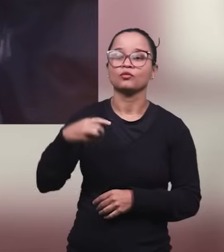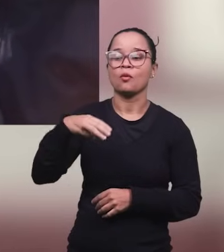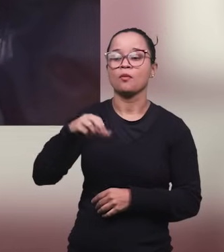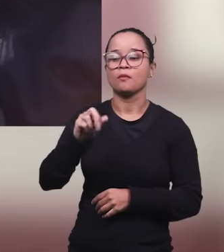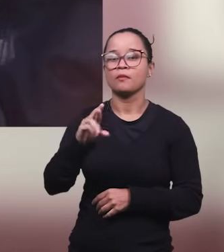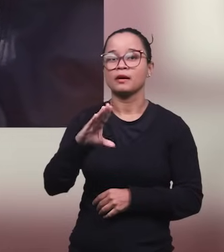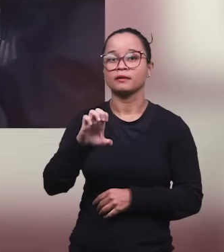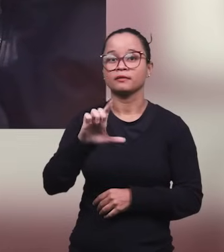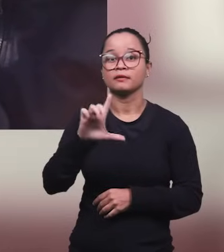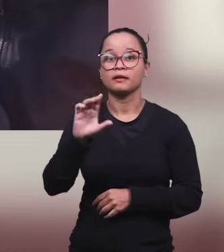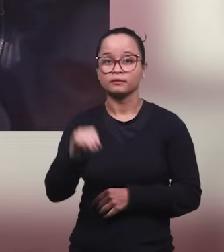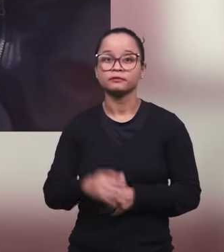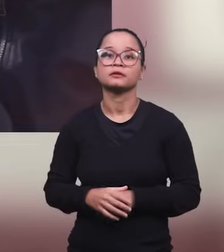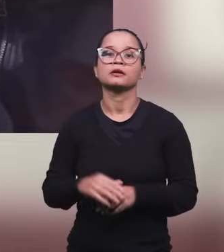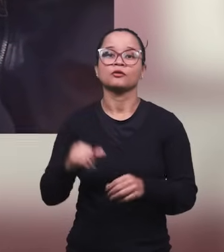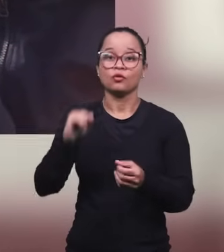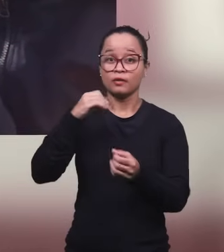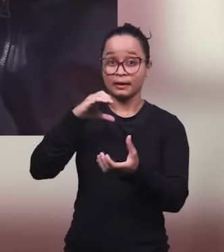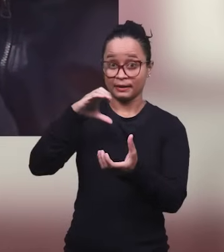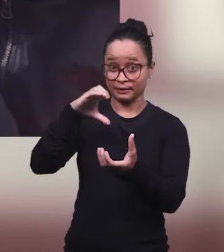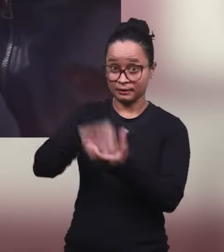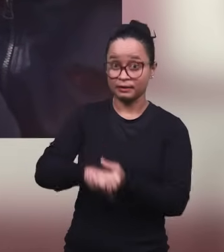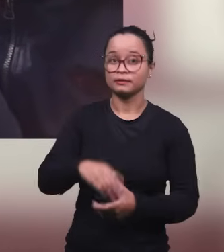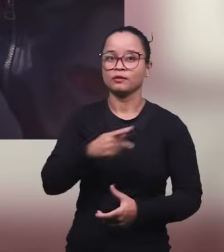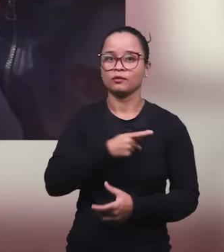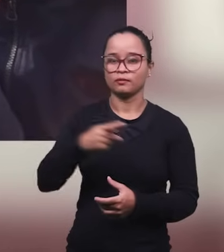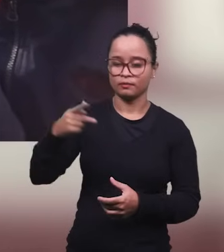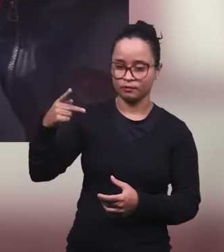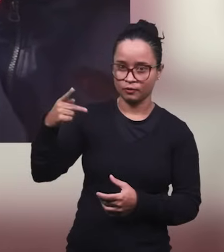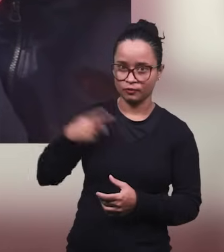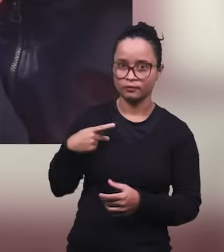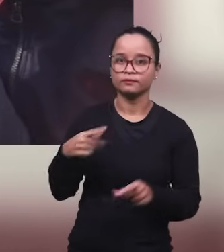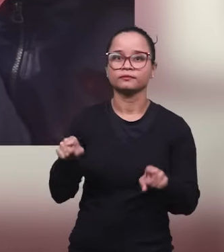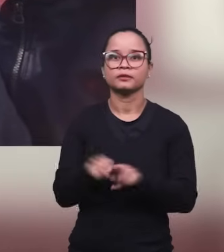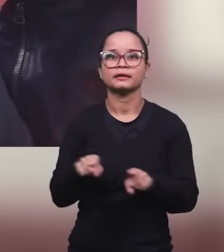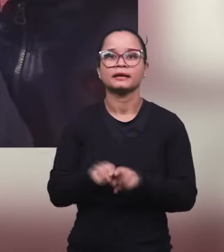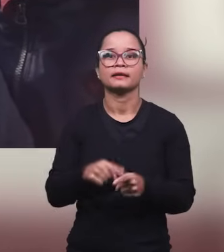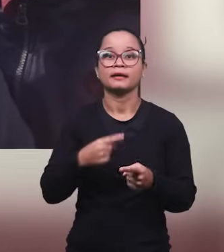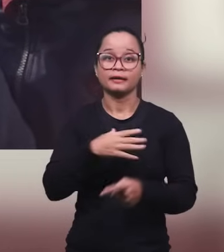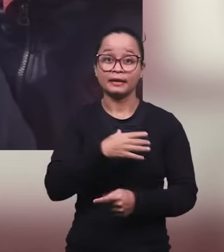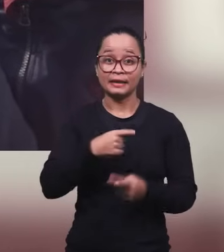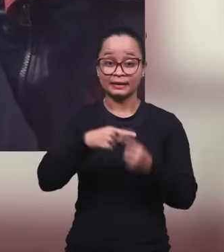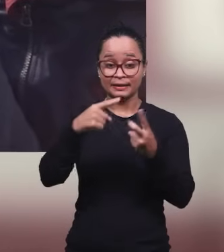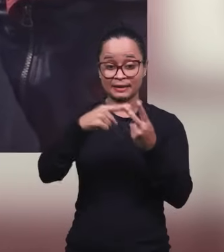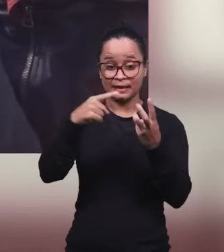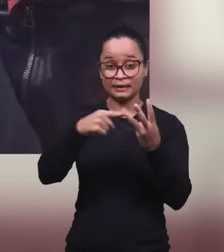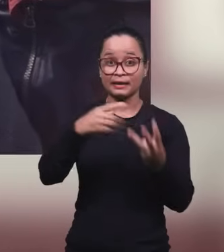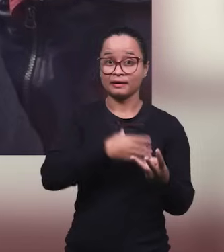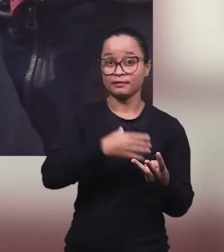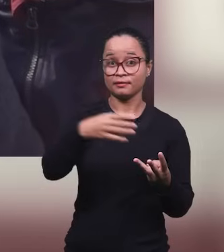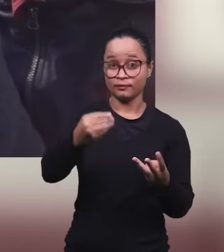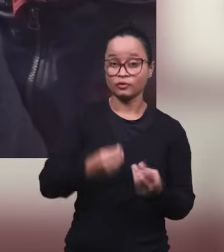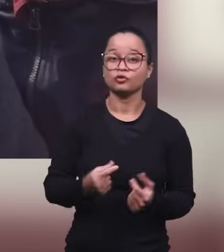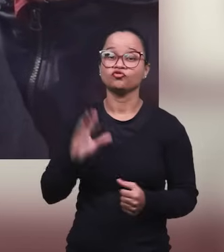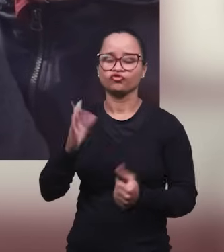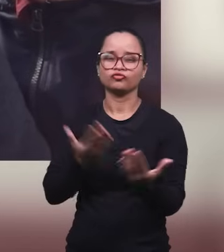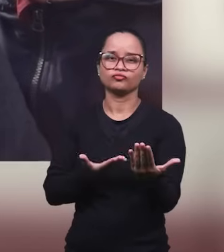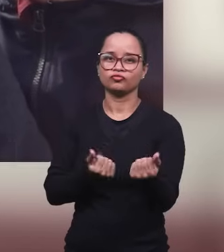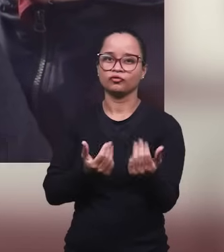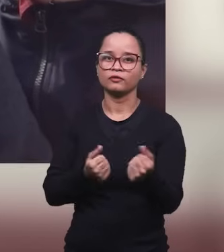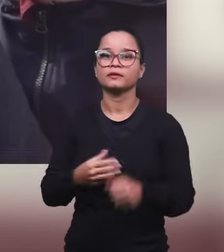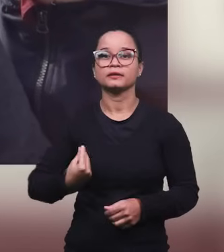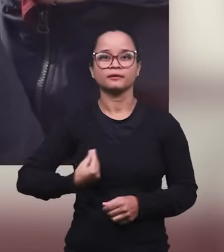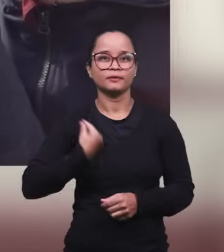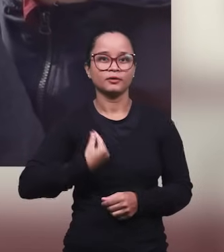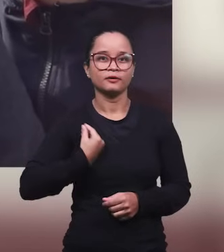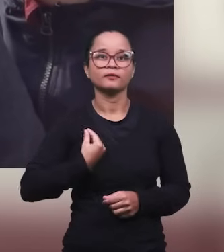com o pastor Isaías Possati. Temos 3 filhos, jovens já, Lucas, Mateus e Davi. E na minha vida secular eu também